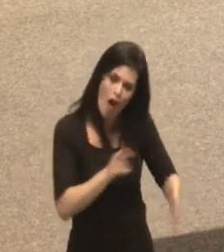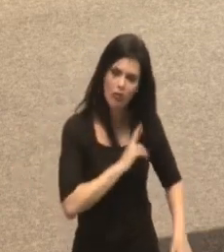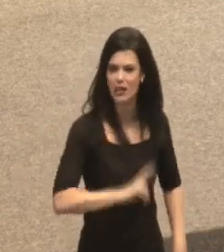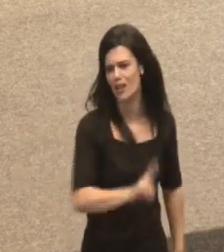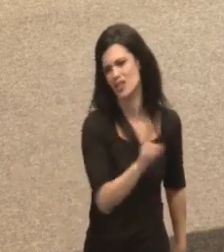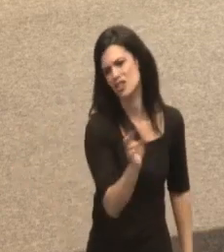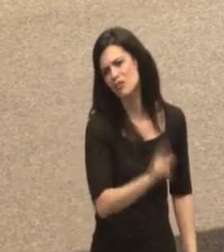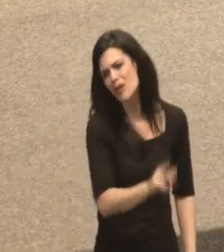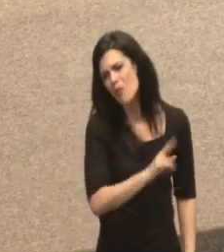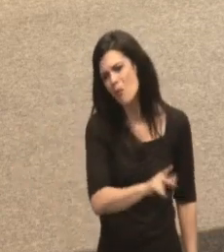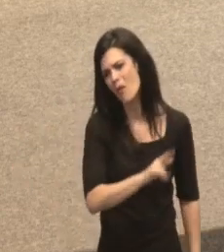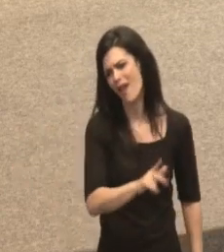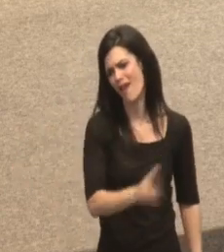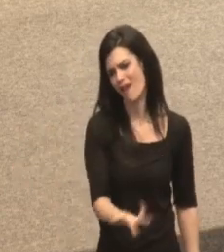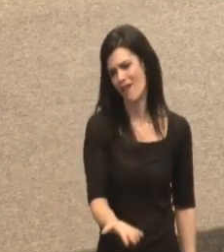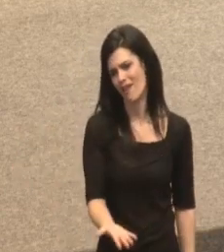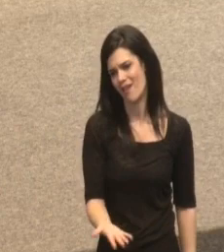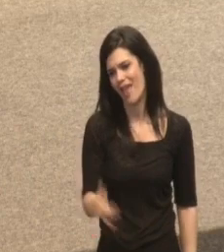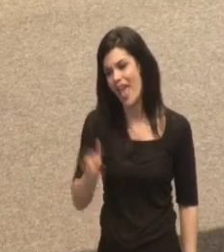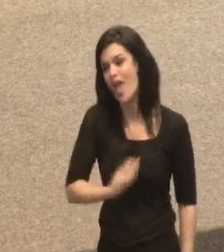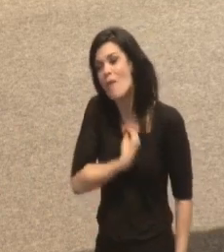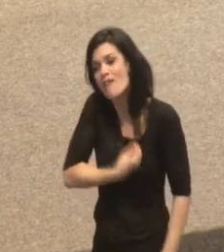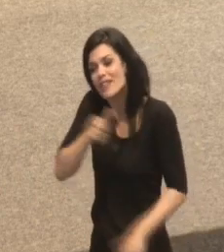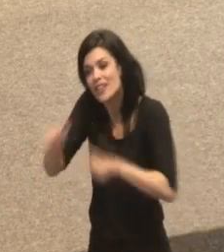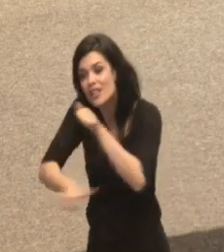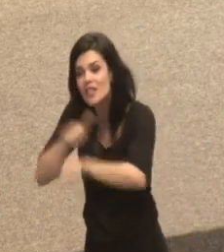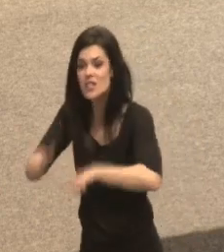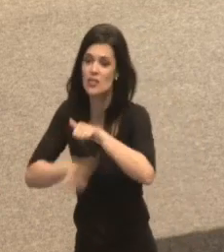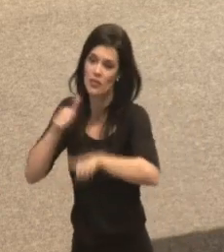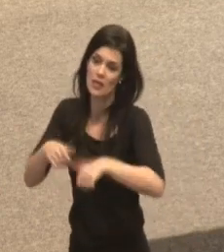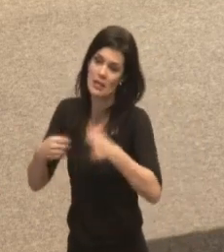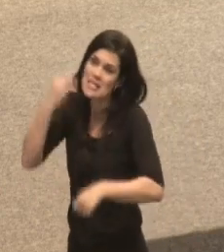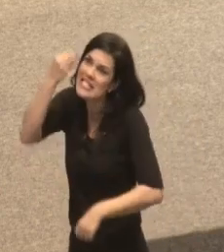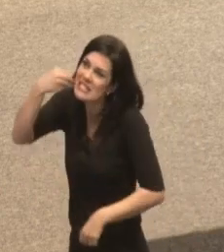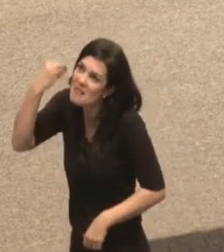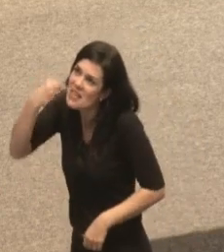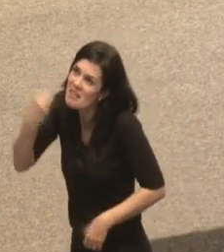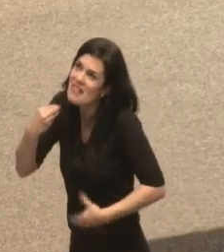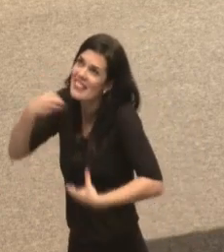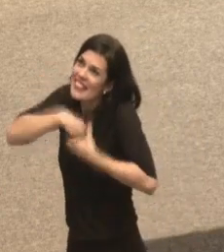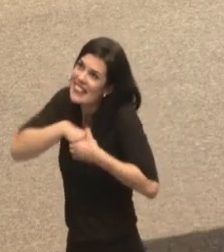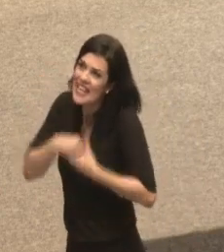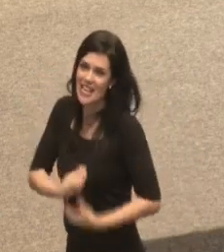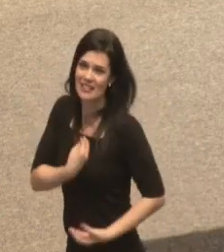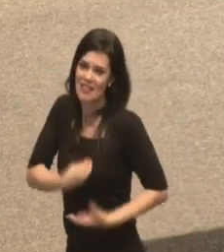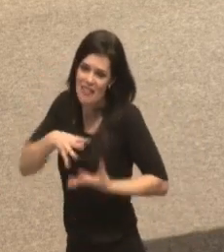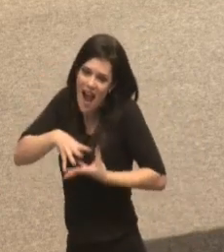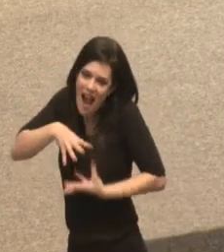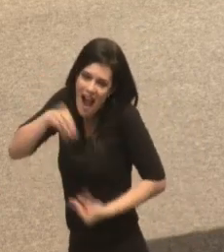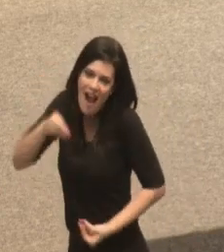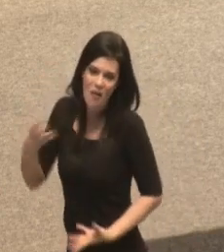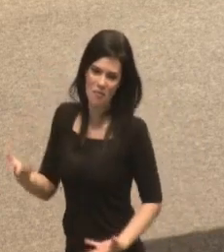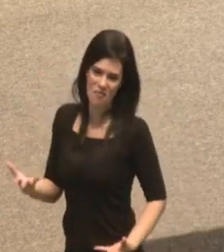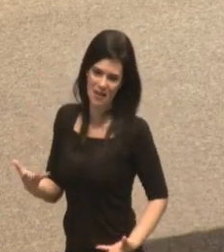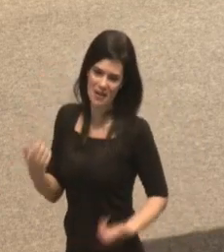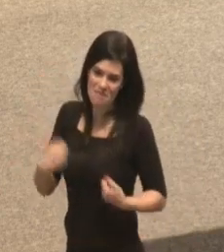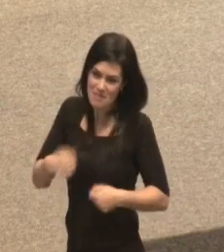nossos tempos. É algo transformador, algo que a gente experimenta na alma, no coração, algo que a gente